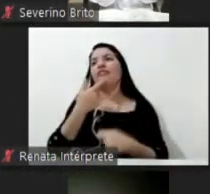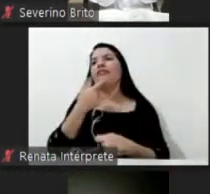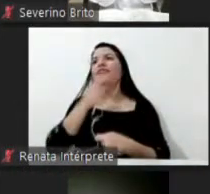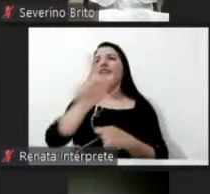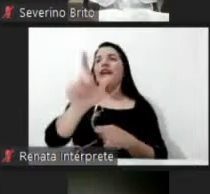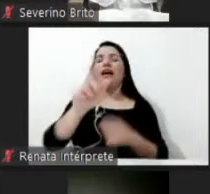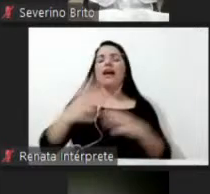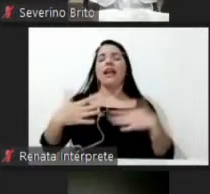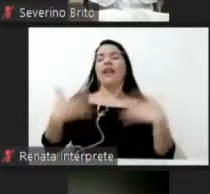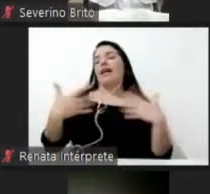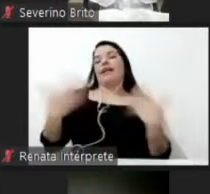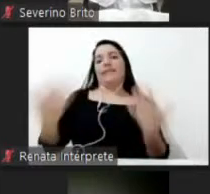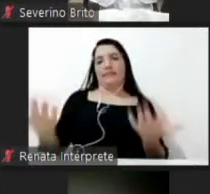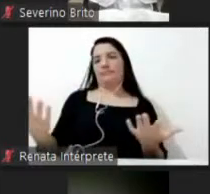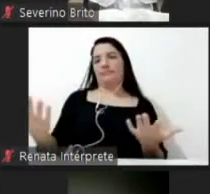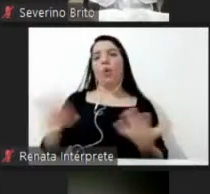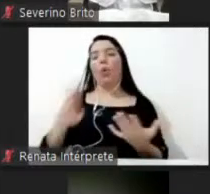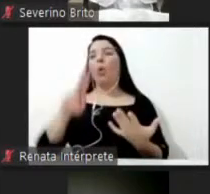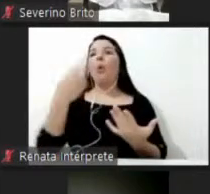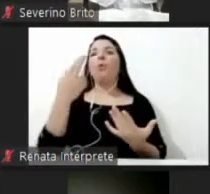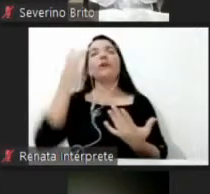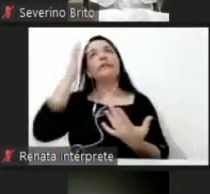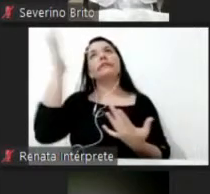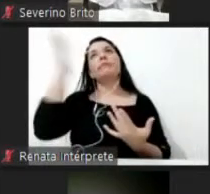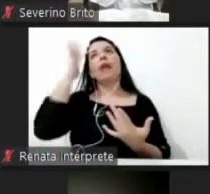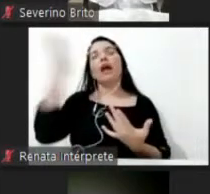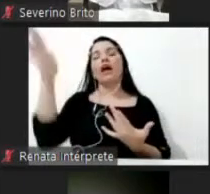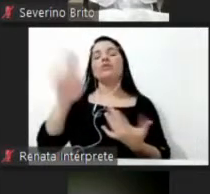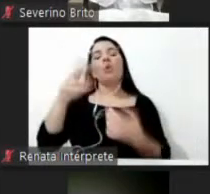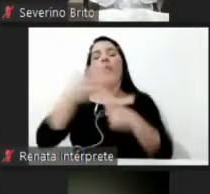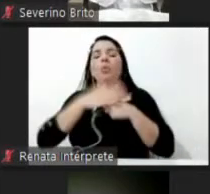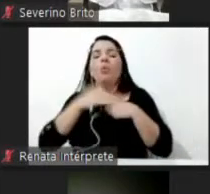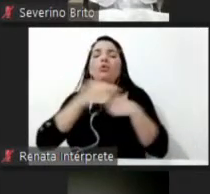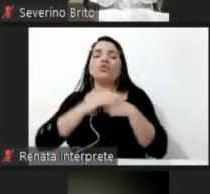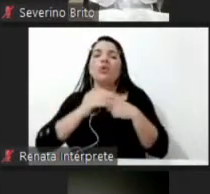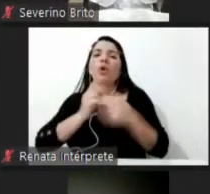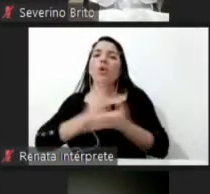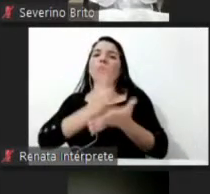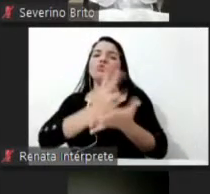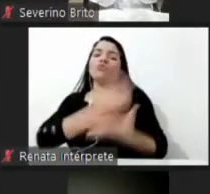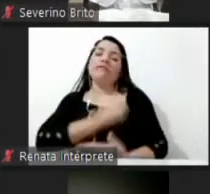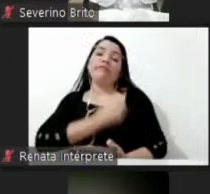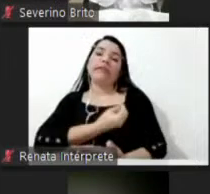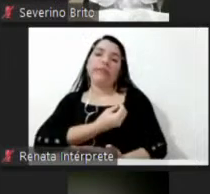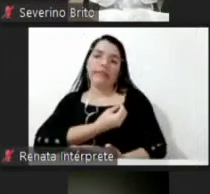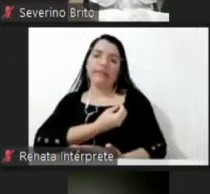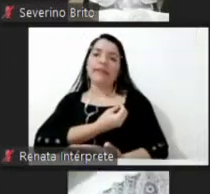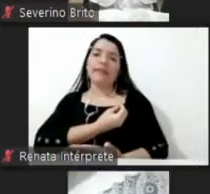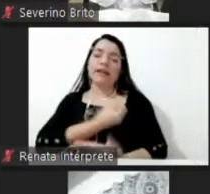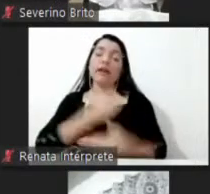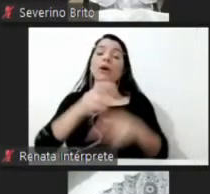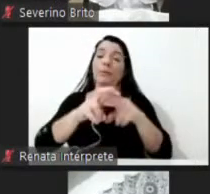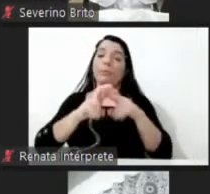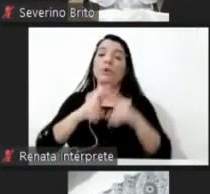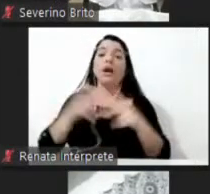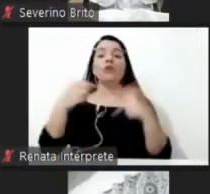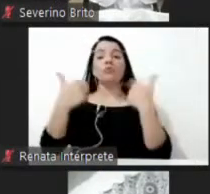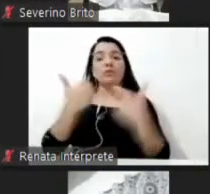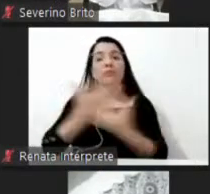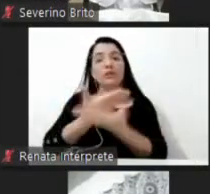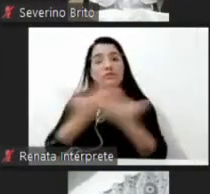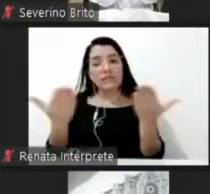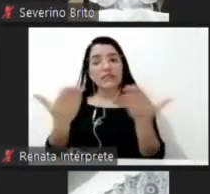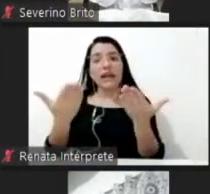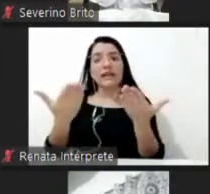esperança, de um consolo para continuar a viver. E, por isso, o trabalho de vocês, o trabalho de um